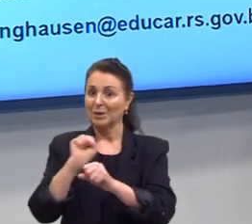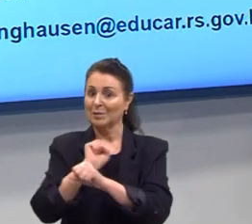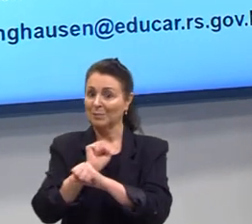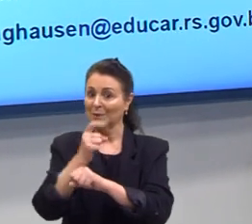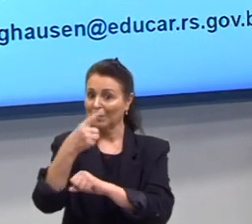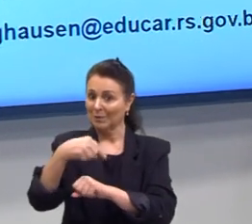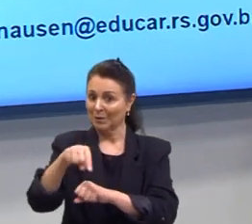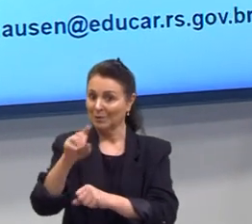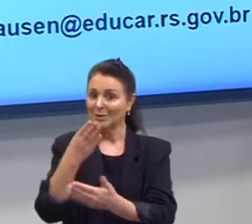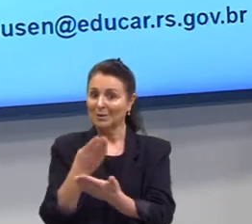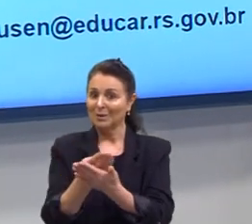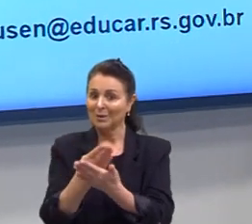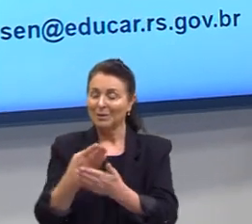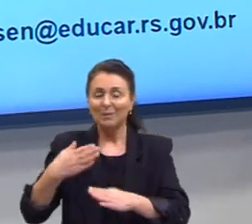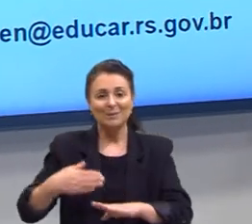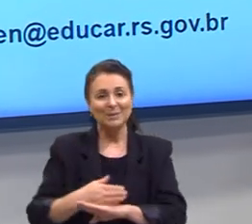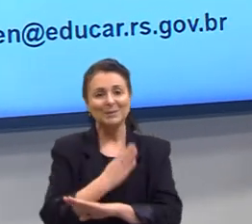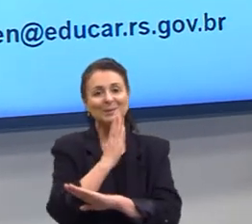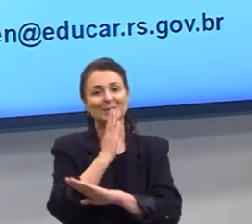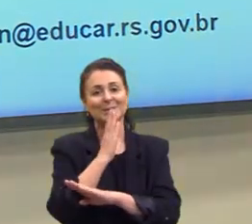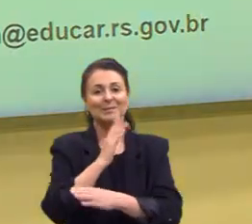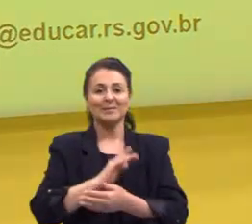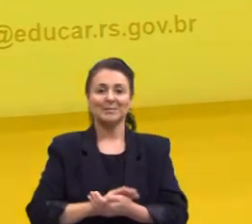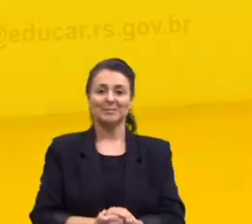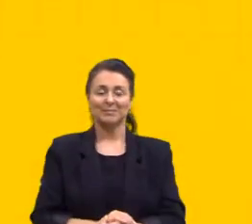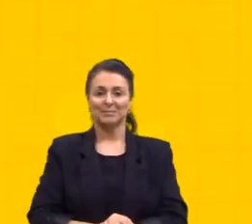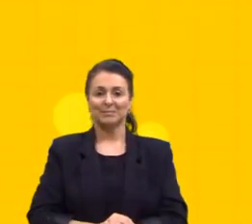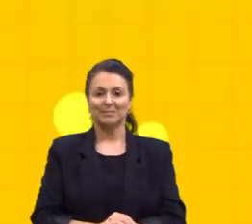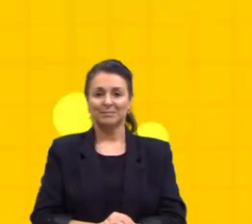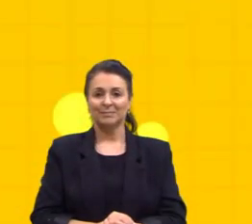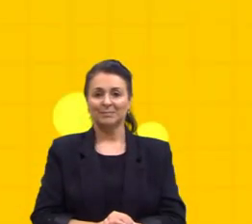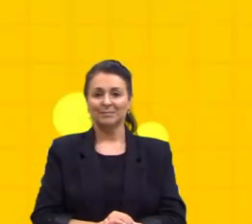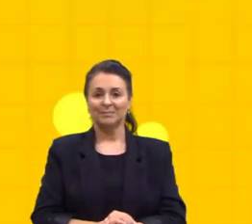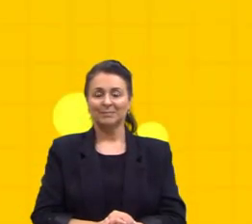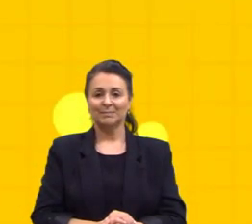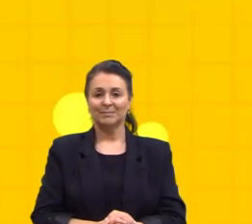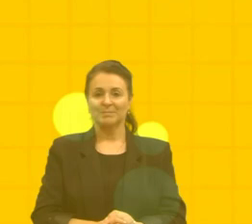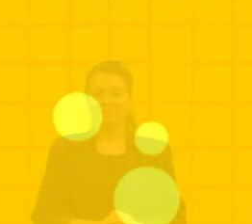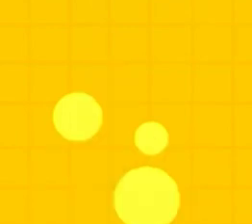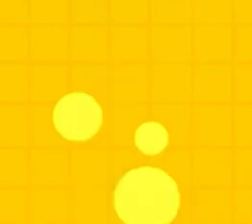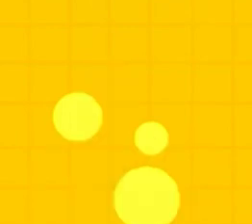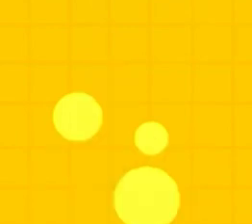vocês na nossa próxima aula partiu passar G1